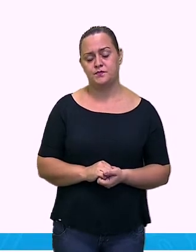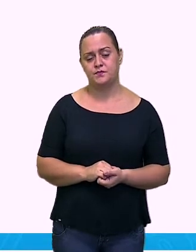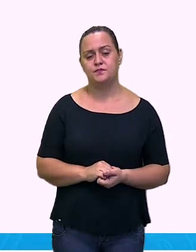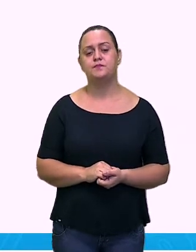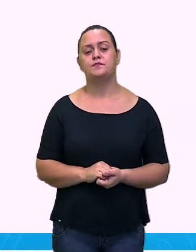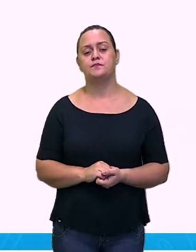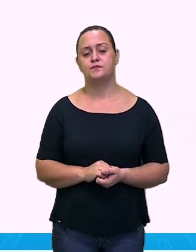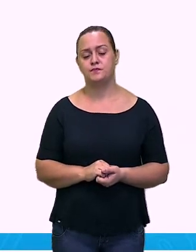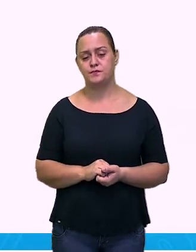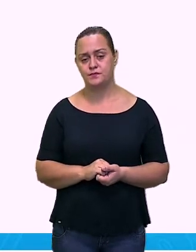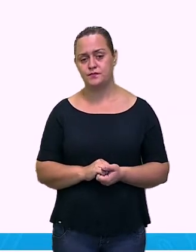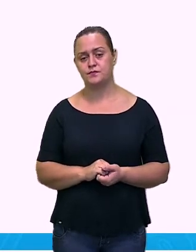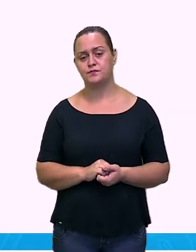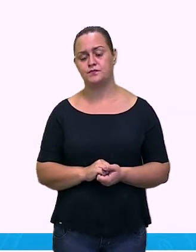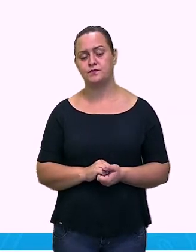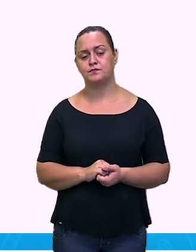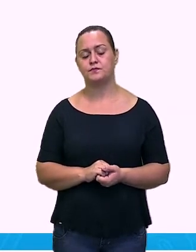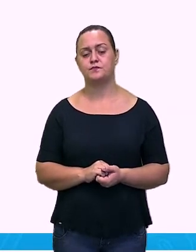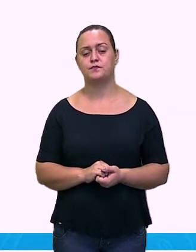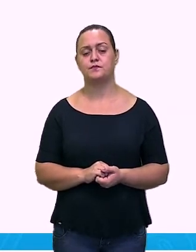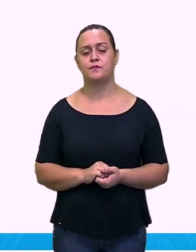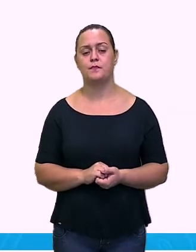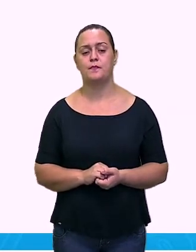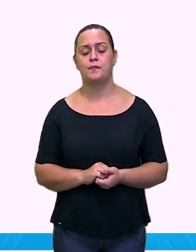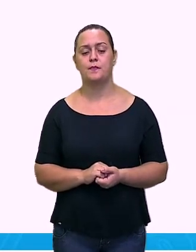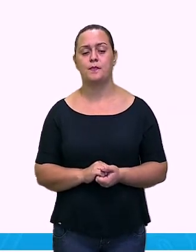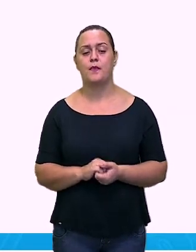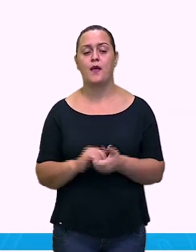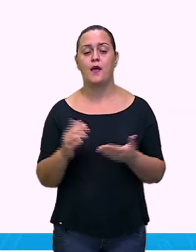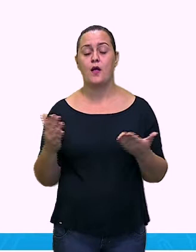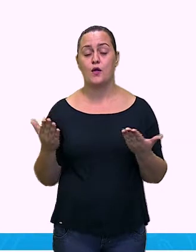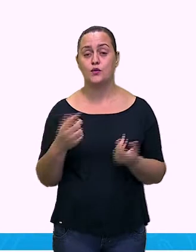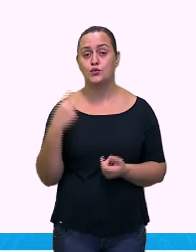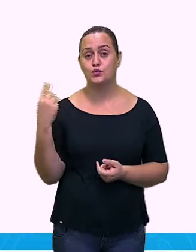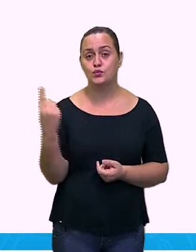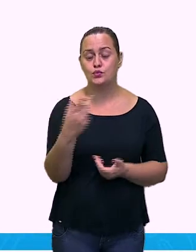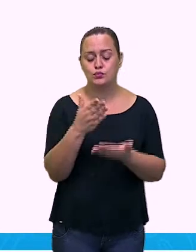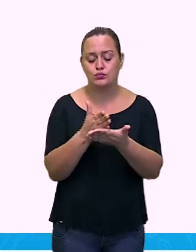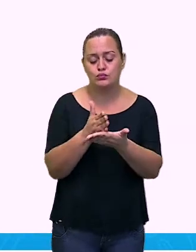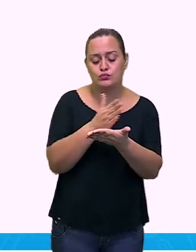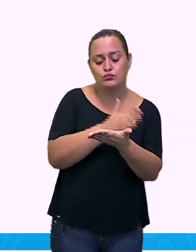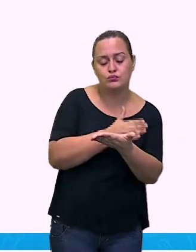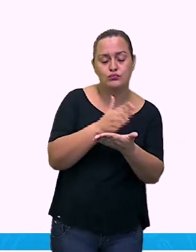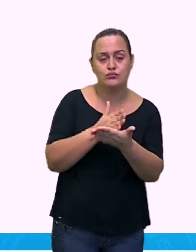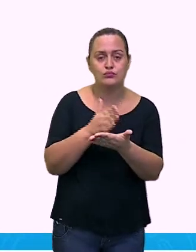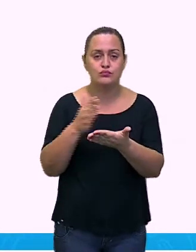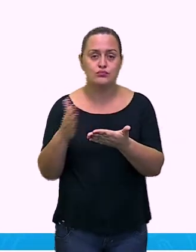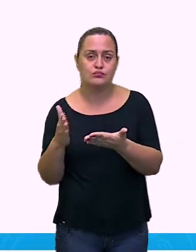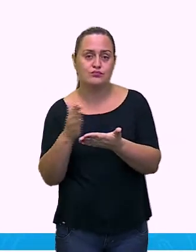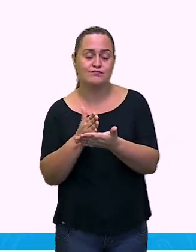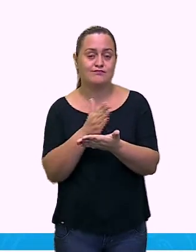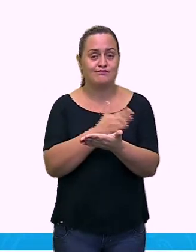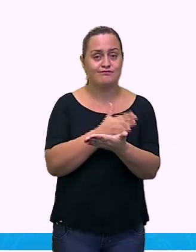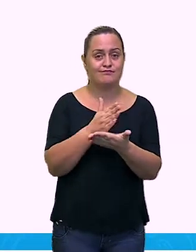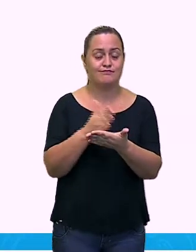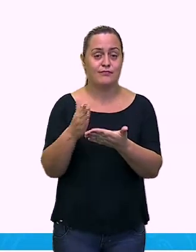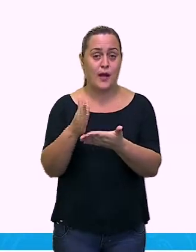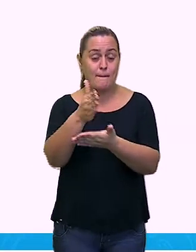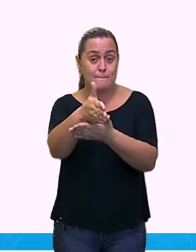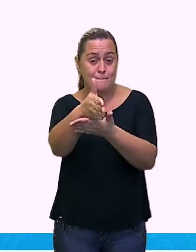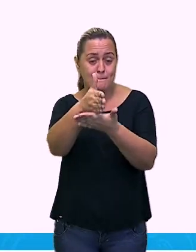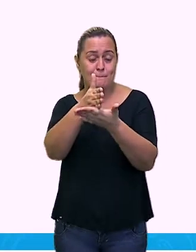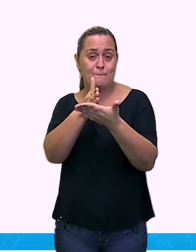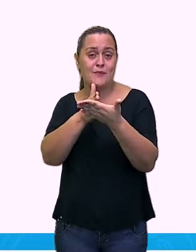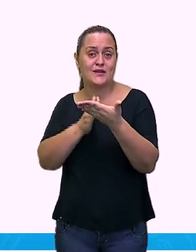esse para ele esse para ela esse para ele a